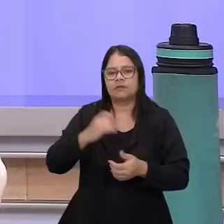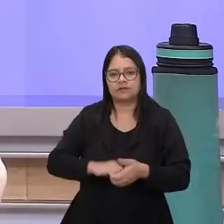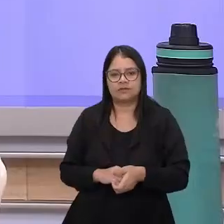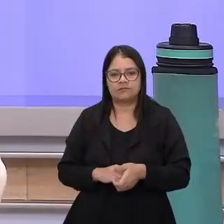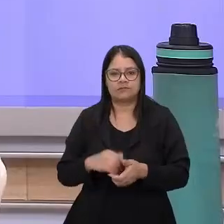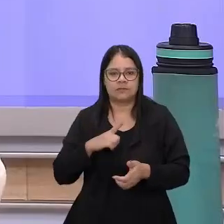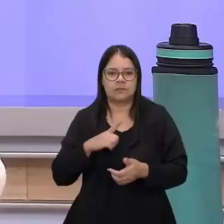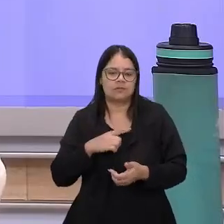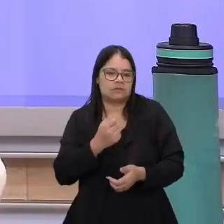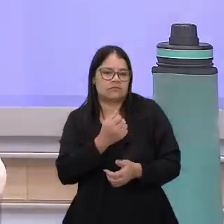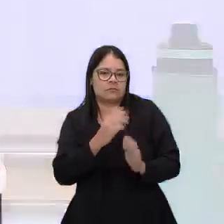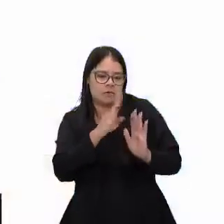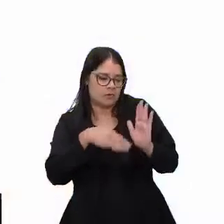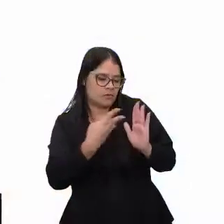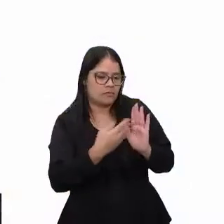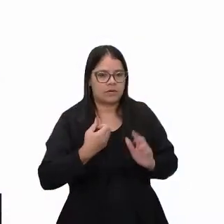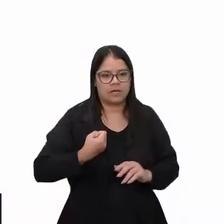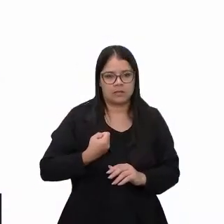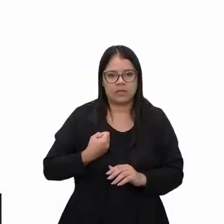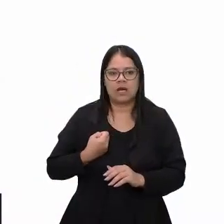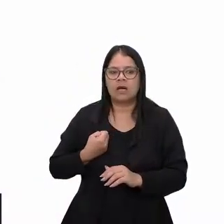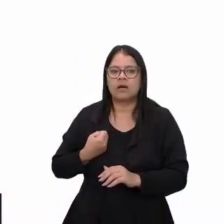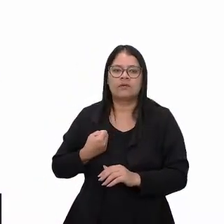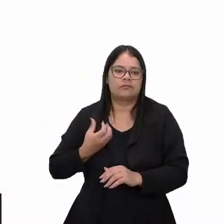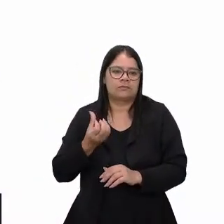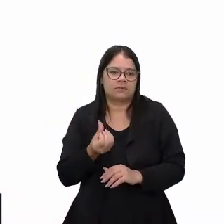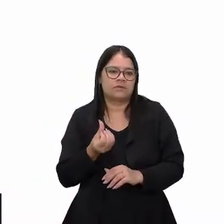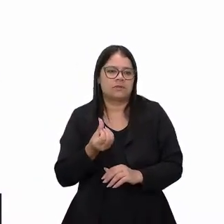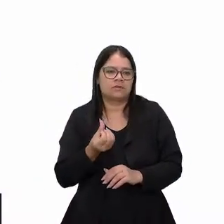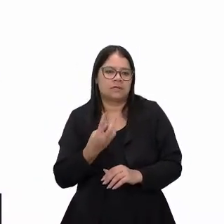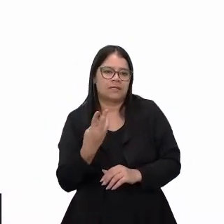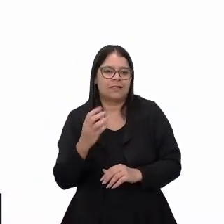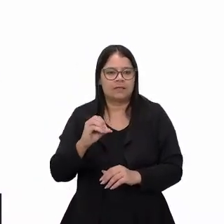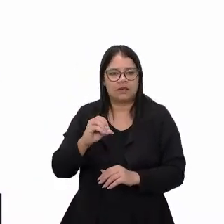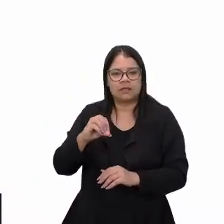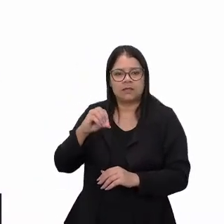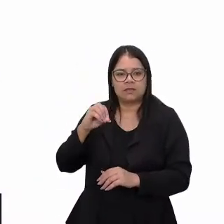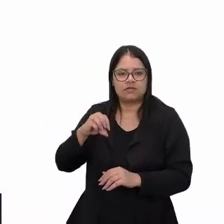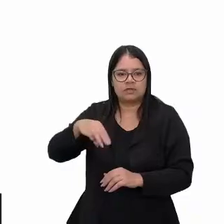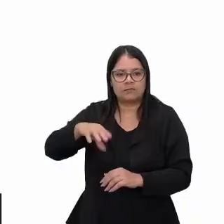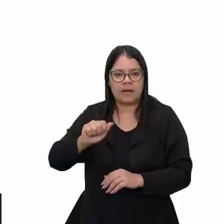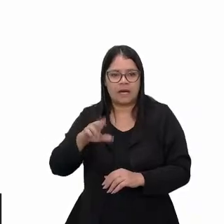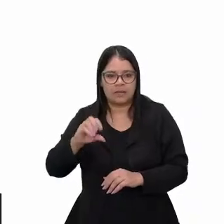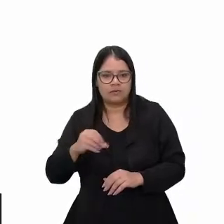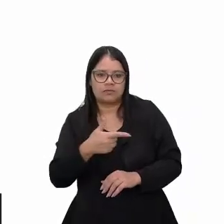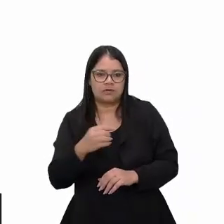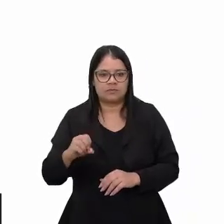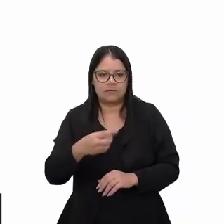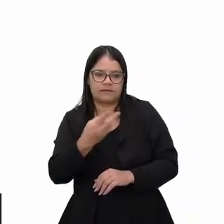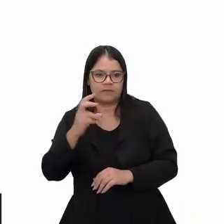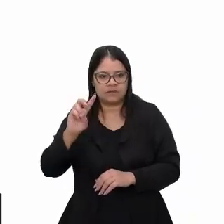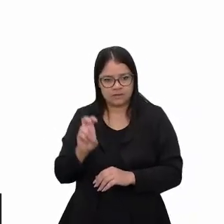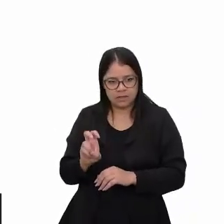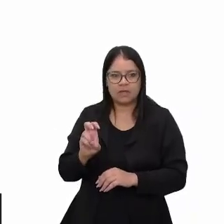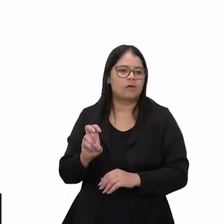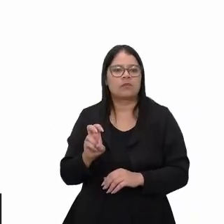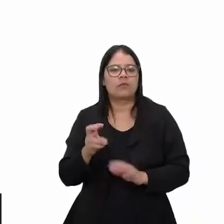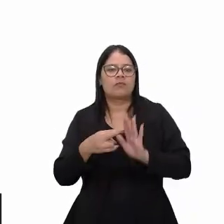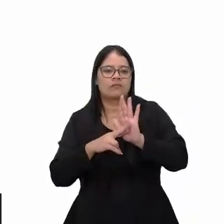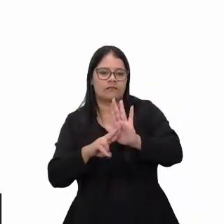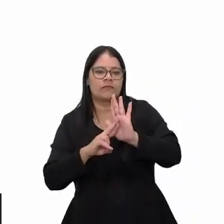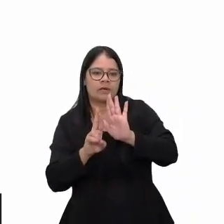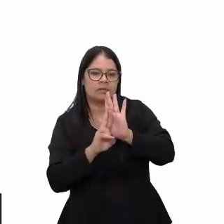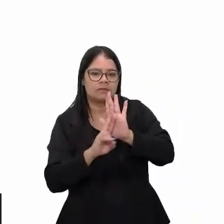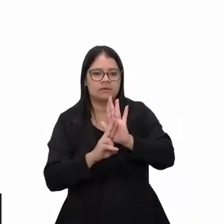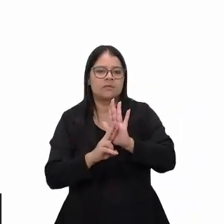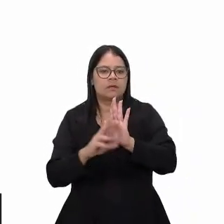o calendário da 6ª conferência, até 30 de maio de 2025, a conferência nas escolas, depois